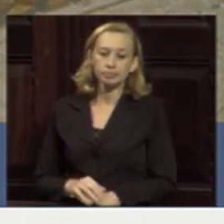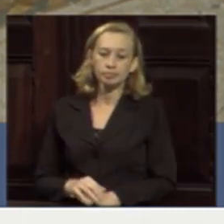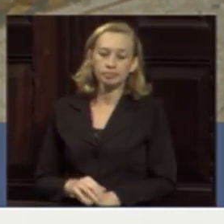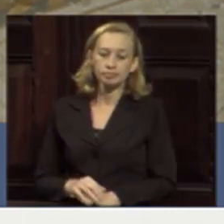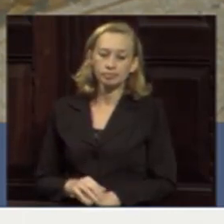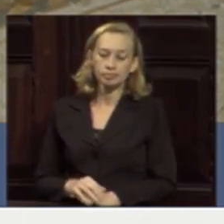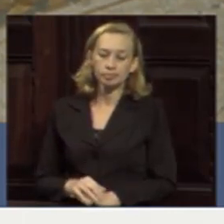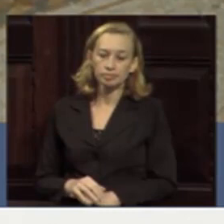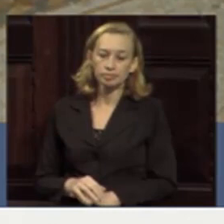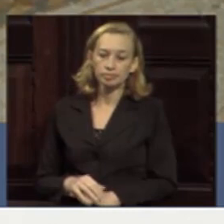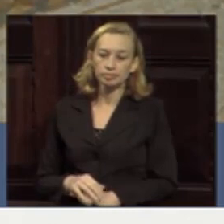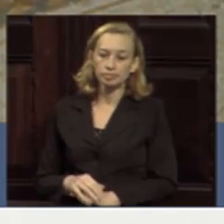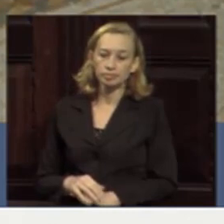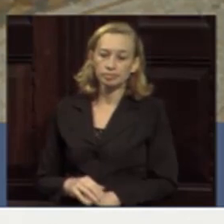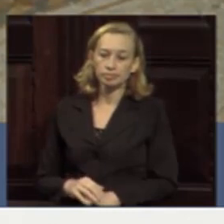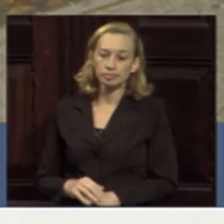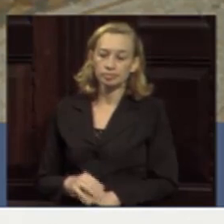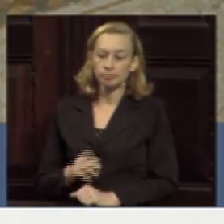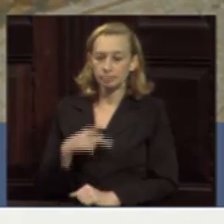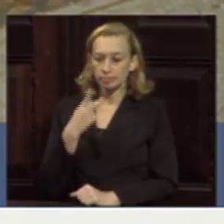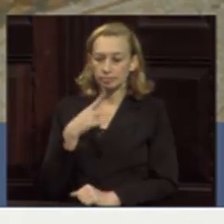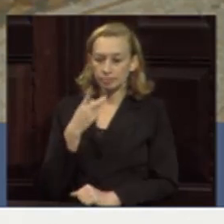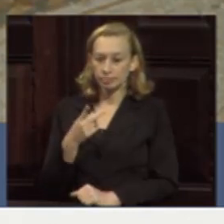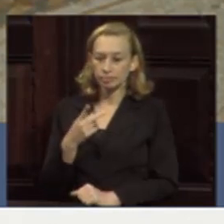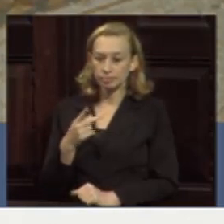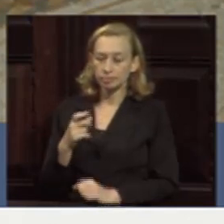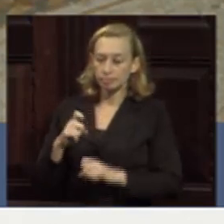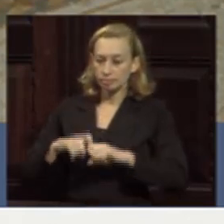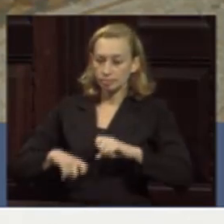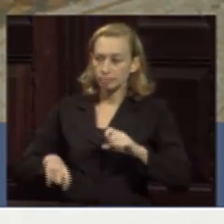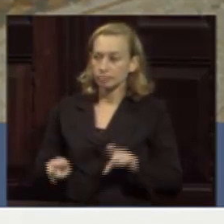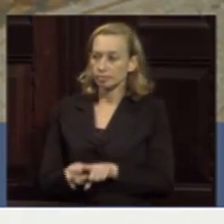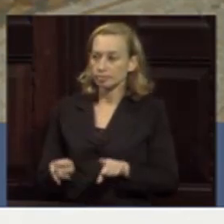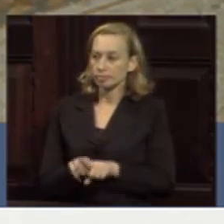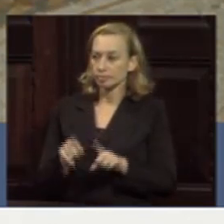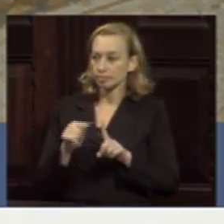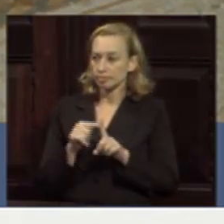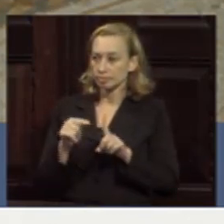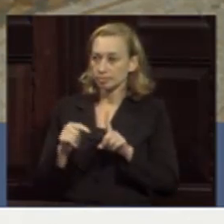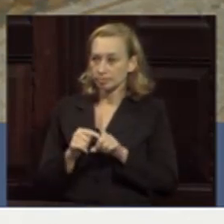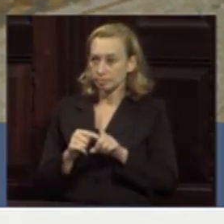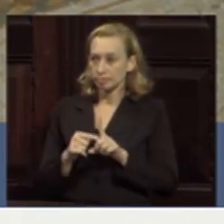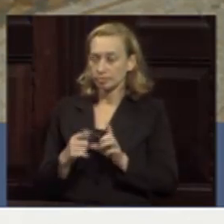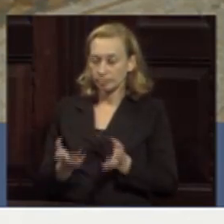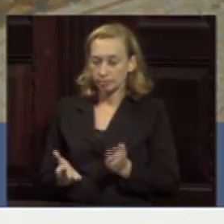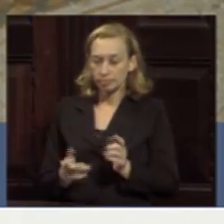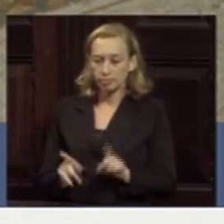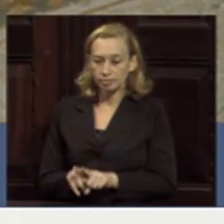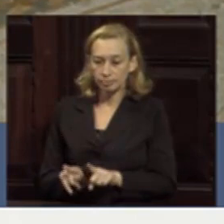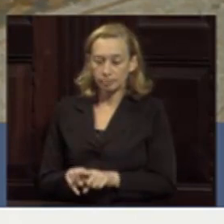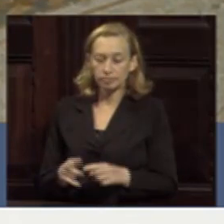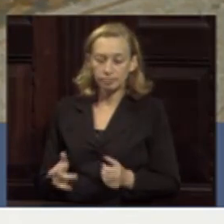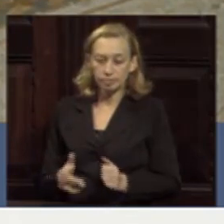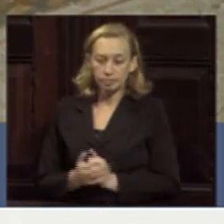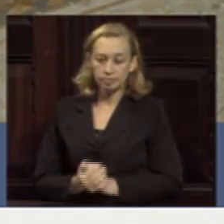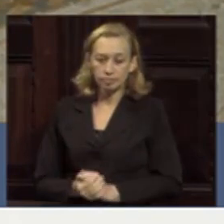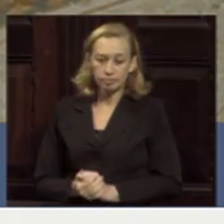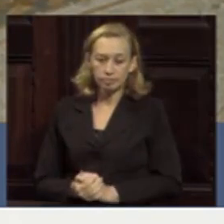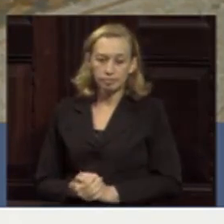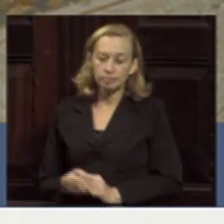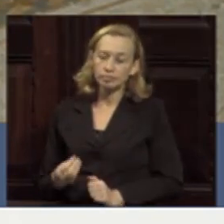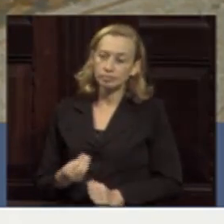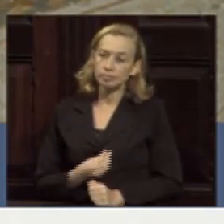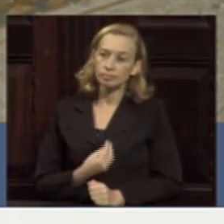o tema estupro, gravidez depois de estupro, também foi debatido. É uma CPI das mais